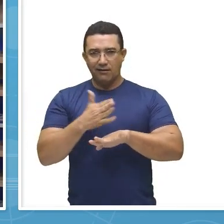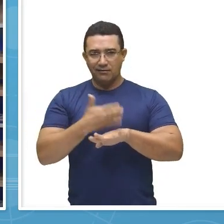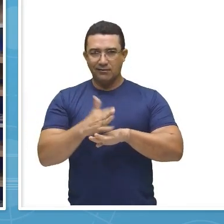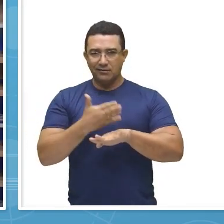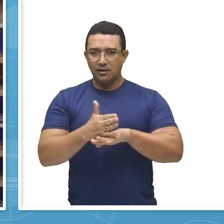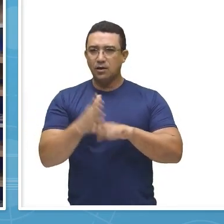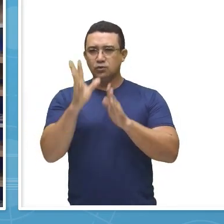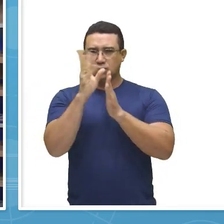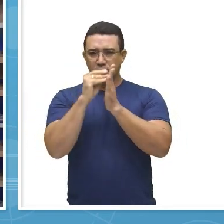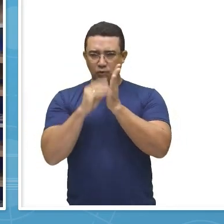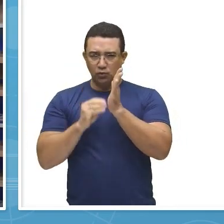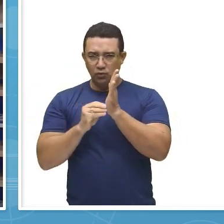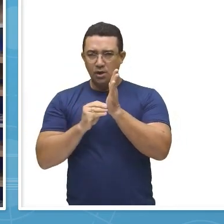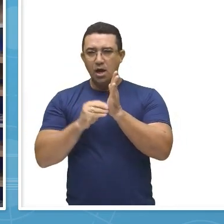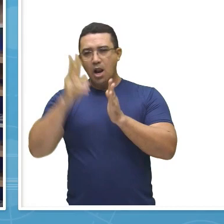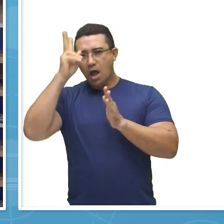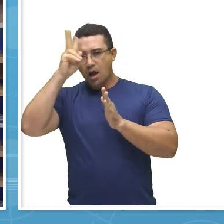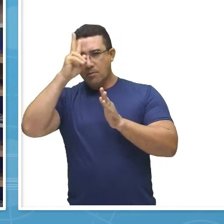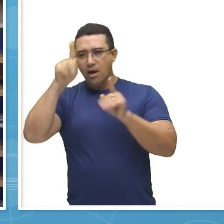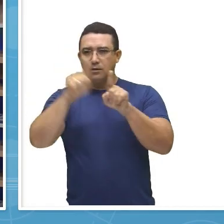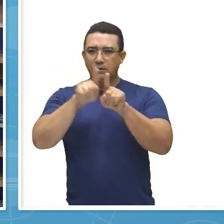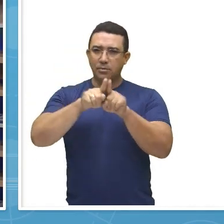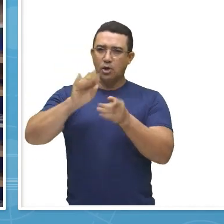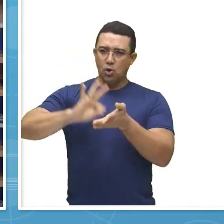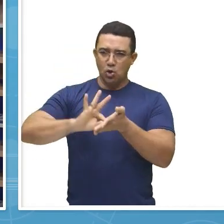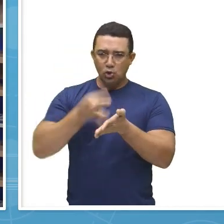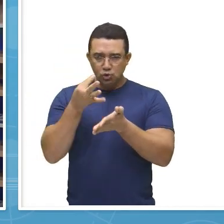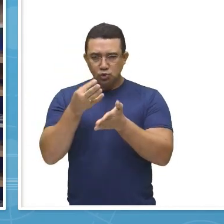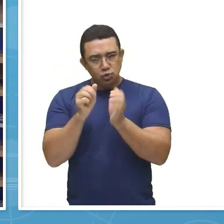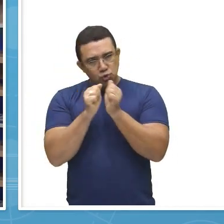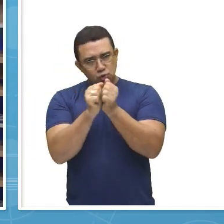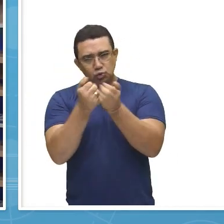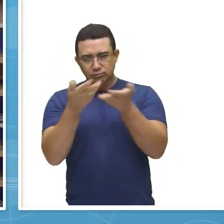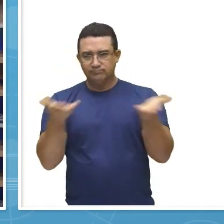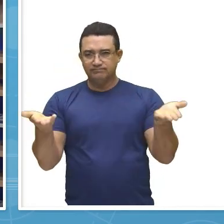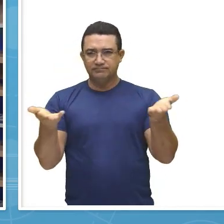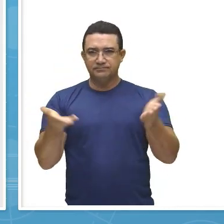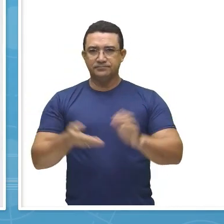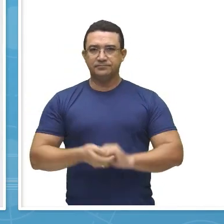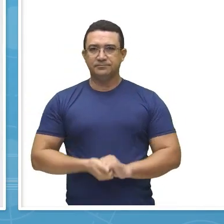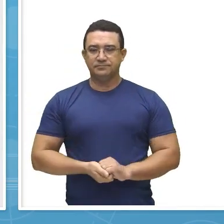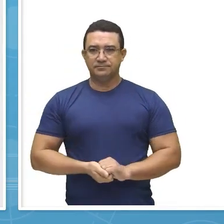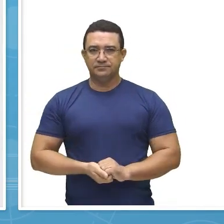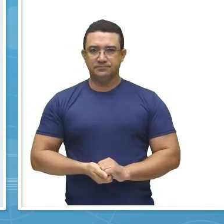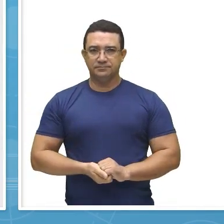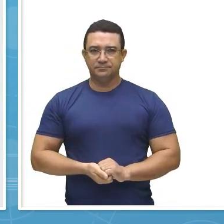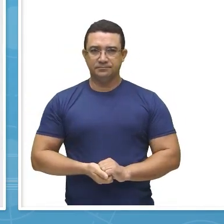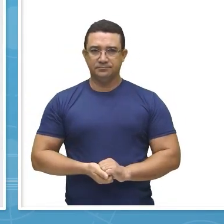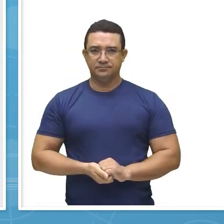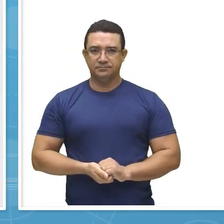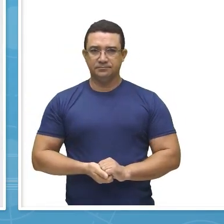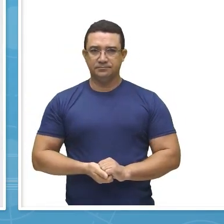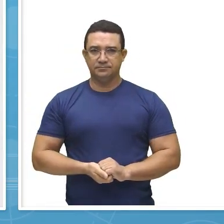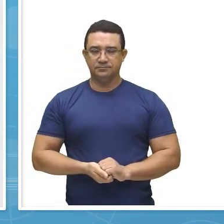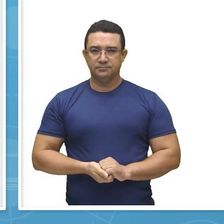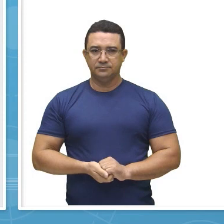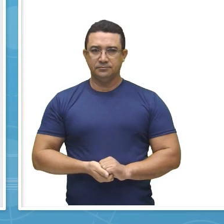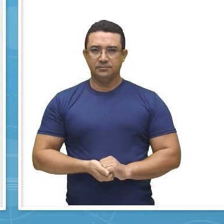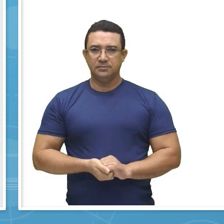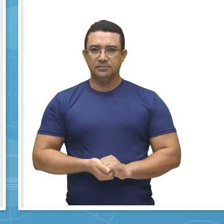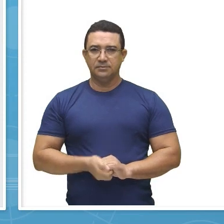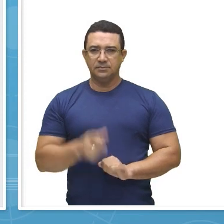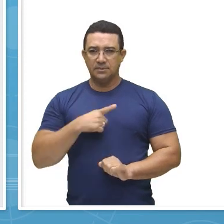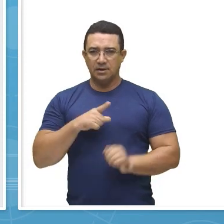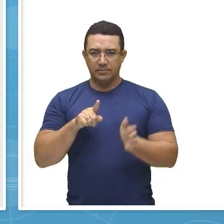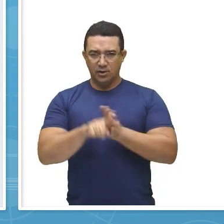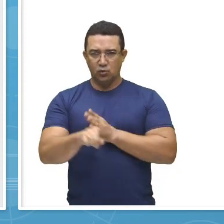vai relembrar e também fazer a correção juntamente com vocês. Vamos lá? Então, gente, nós temos aí